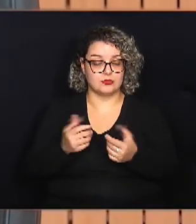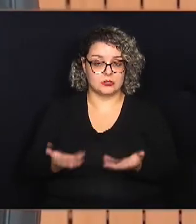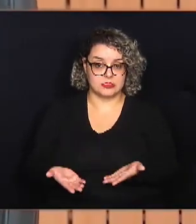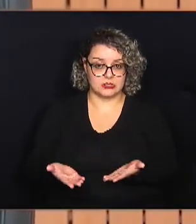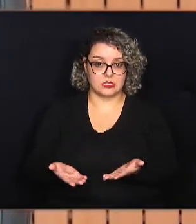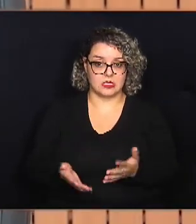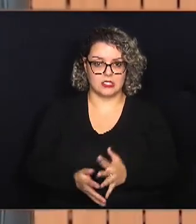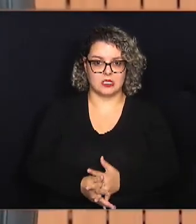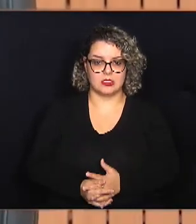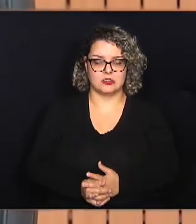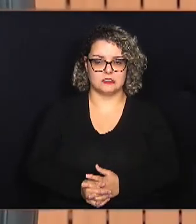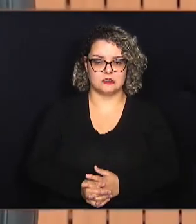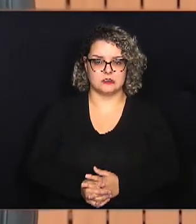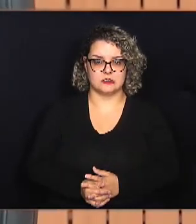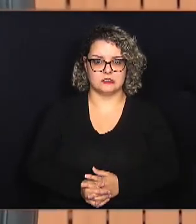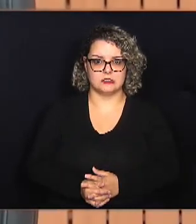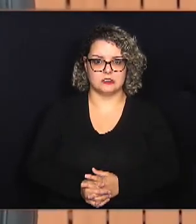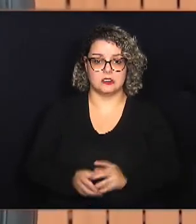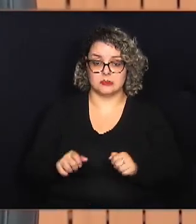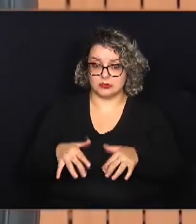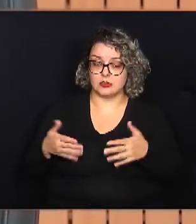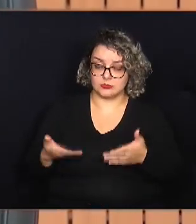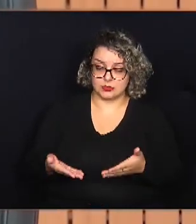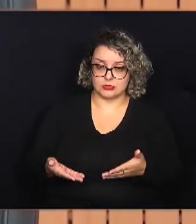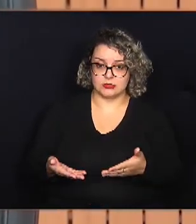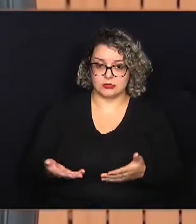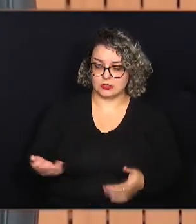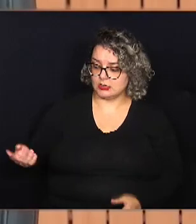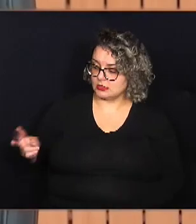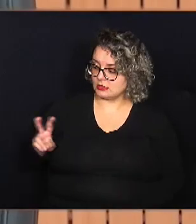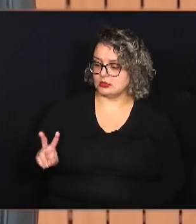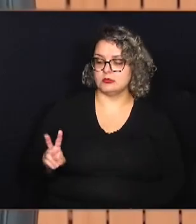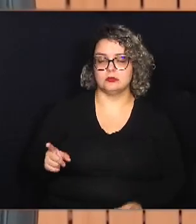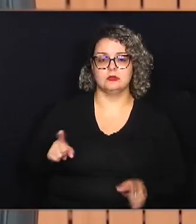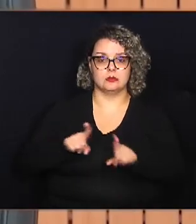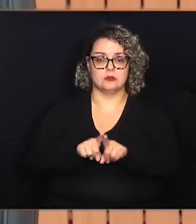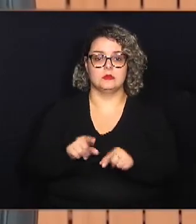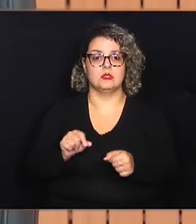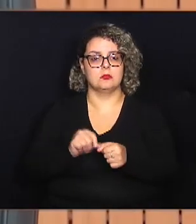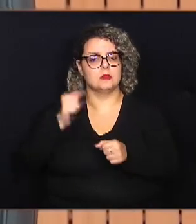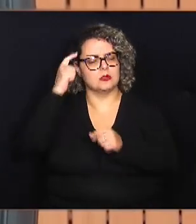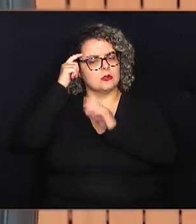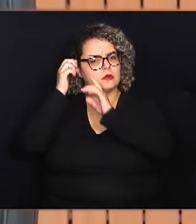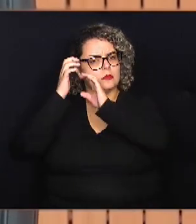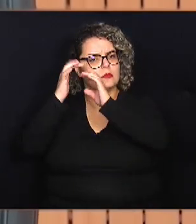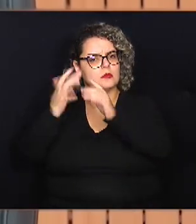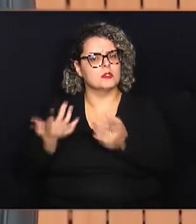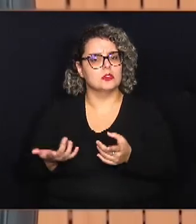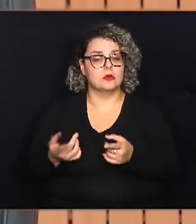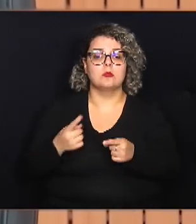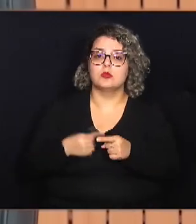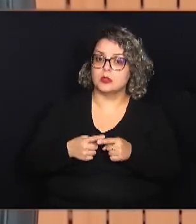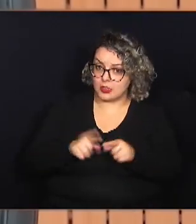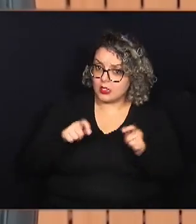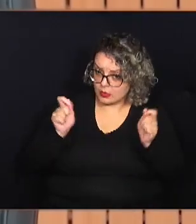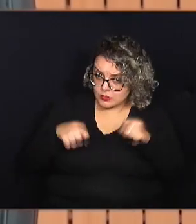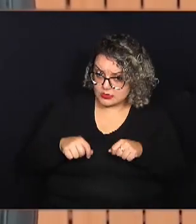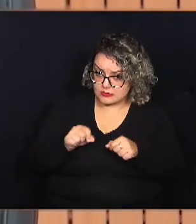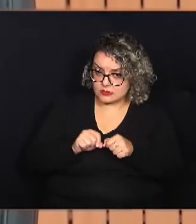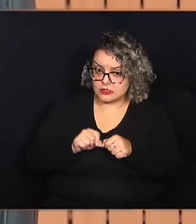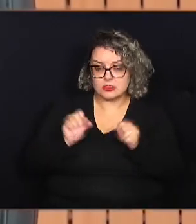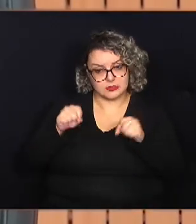essa audiência hoje e trazer esses dois companheiros é para fazer reflexão, porque é possível fazer, eles